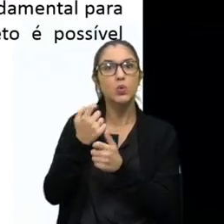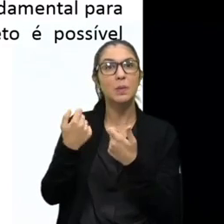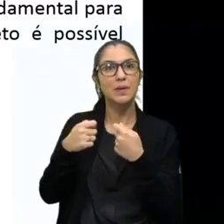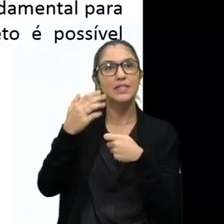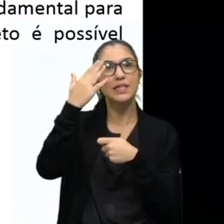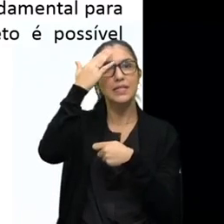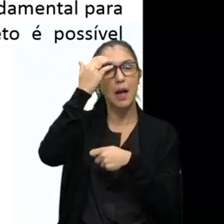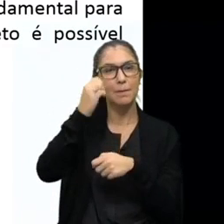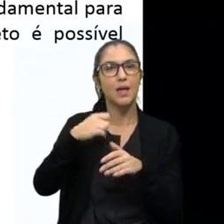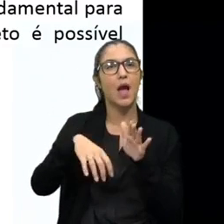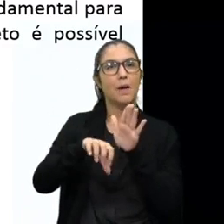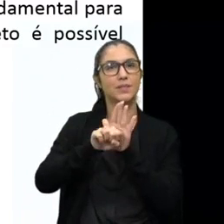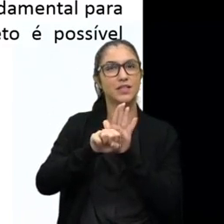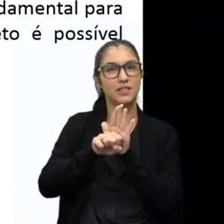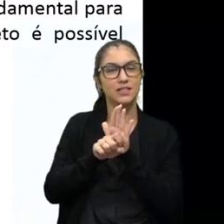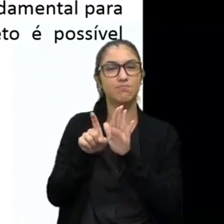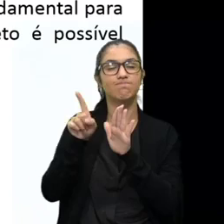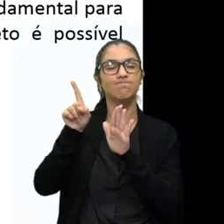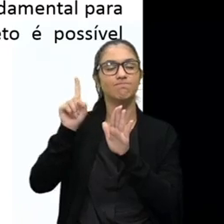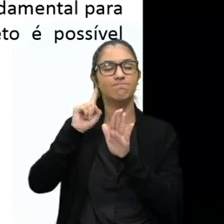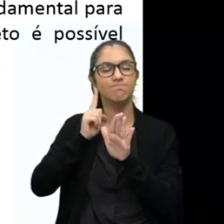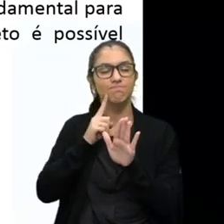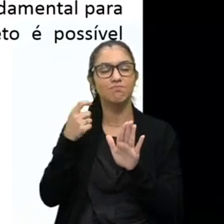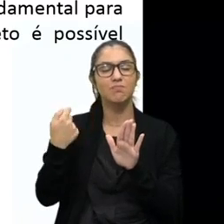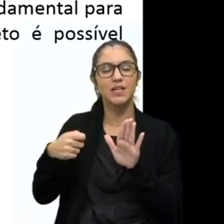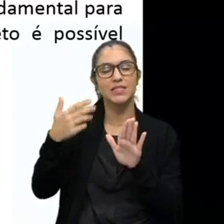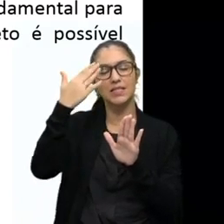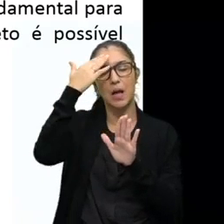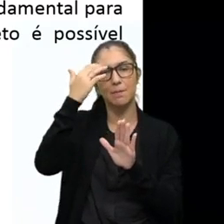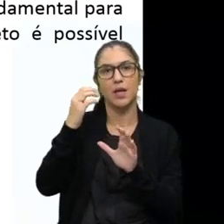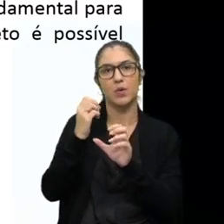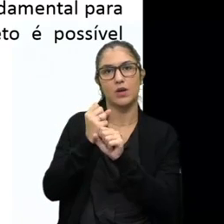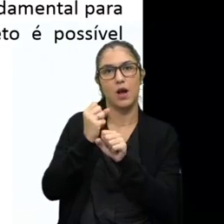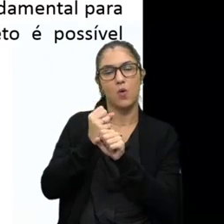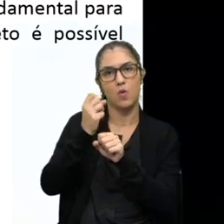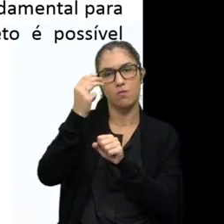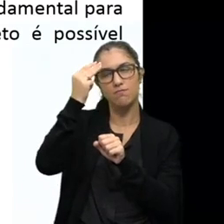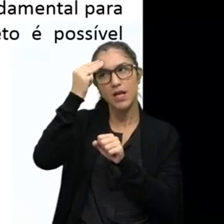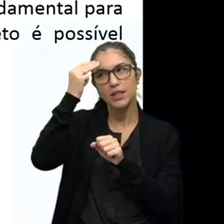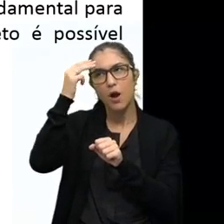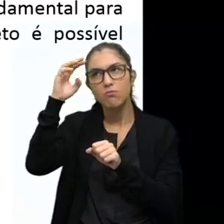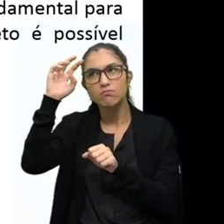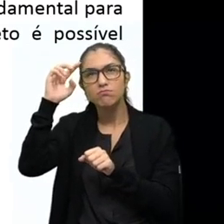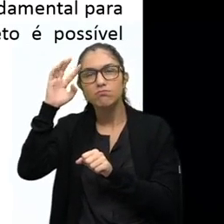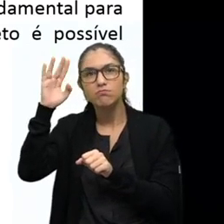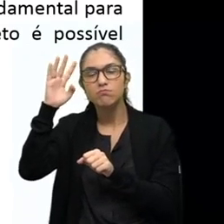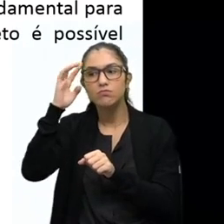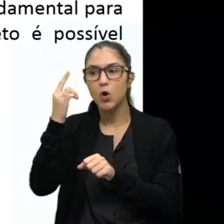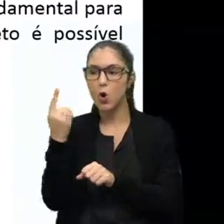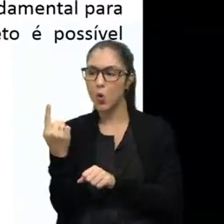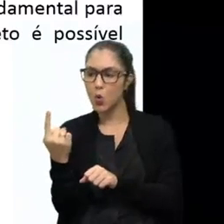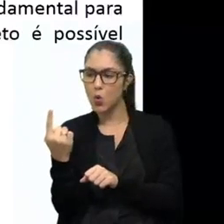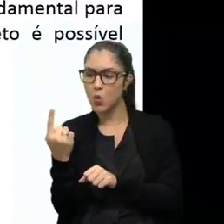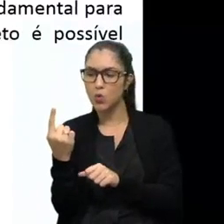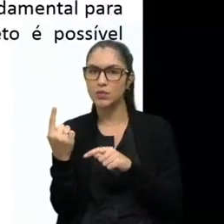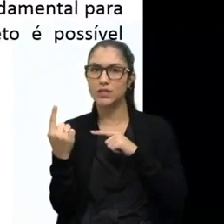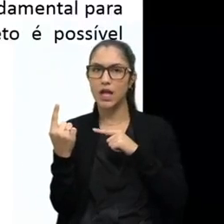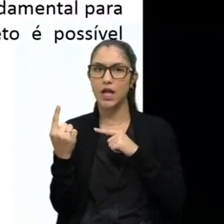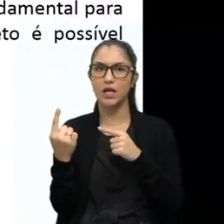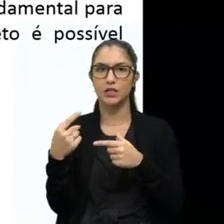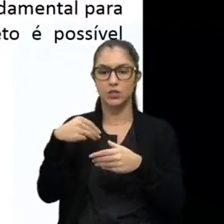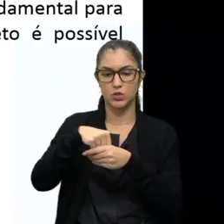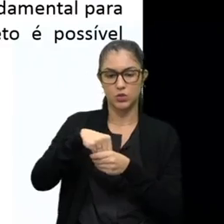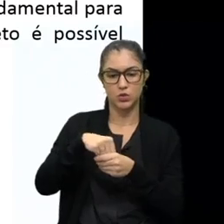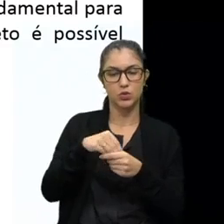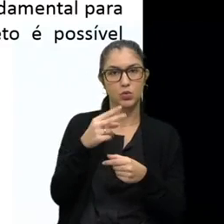a abstração e o surdo precisa trabalhar o cálculo mental. Ele tem que entender que o 1 está contido no